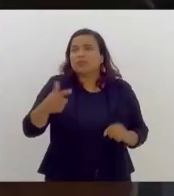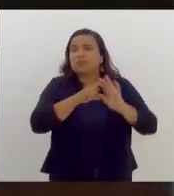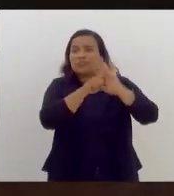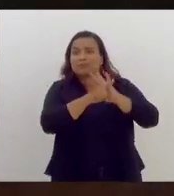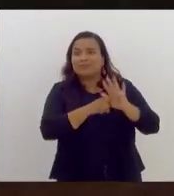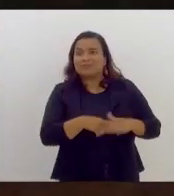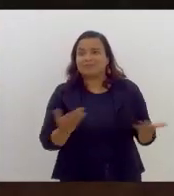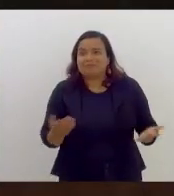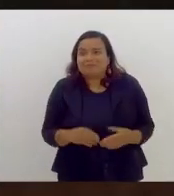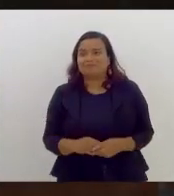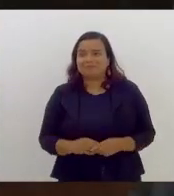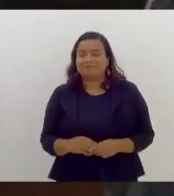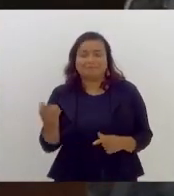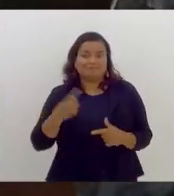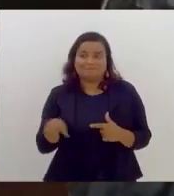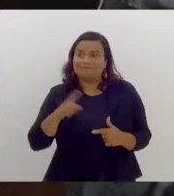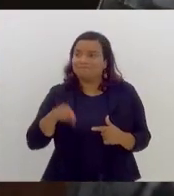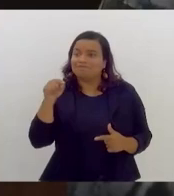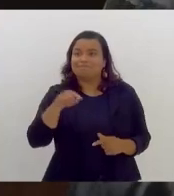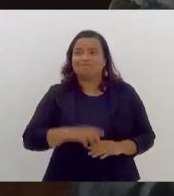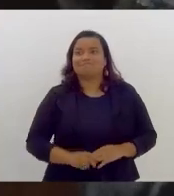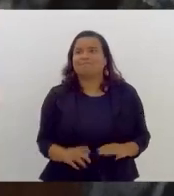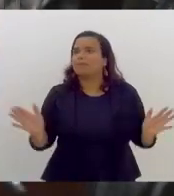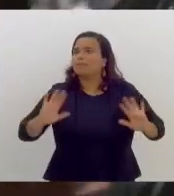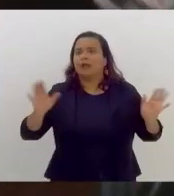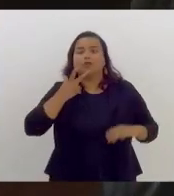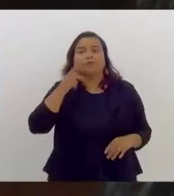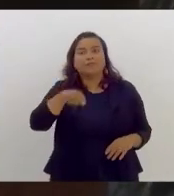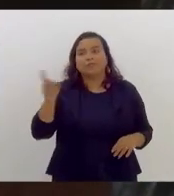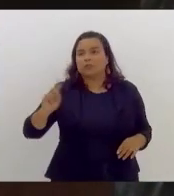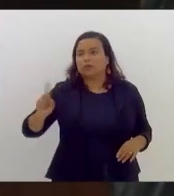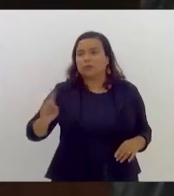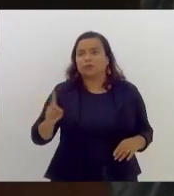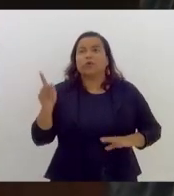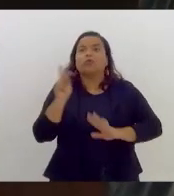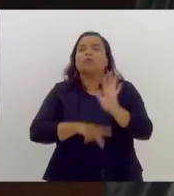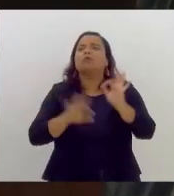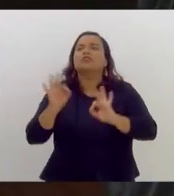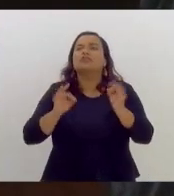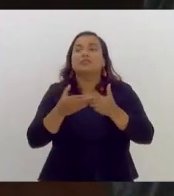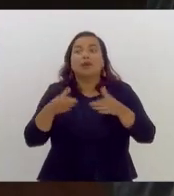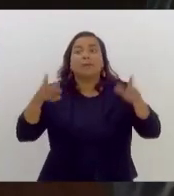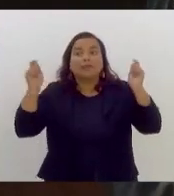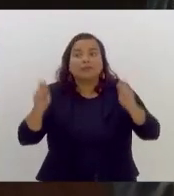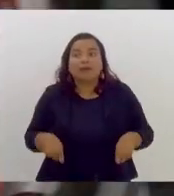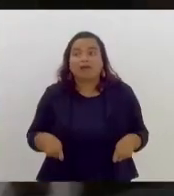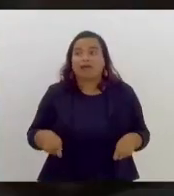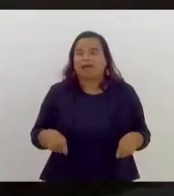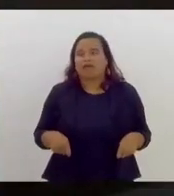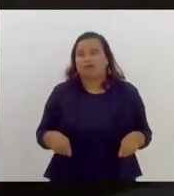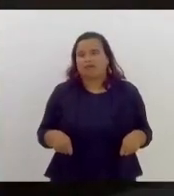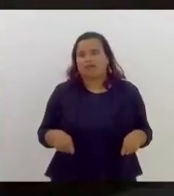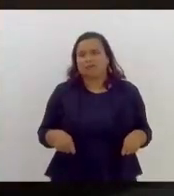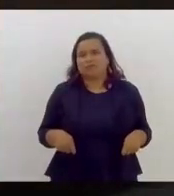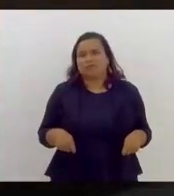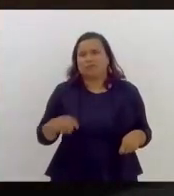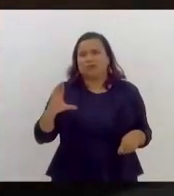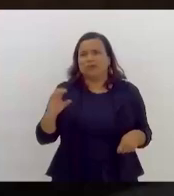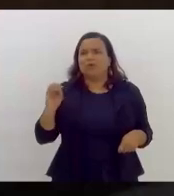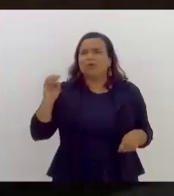Chico. O problema é esse. Não, você entendeu. Assim, não é isso que eu estou falando, O projeto abre a possibilidade. Deputado, olha só.